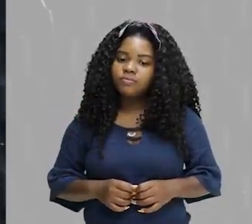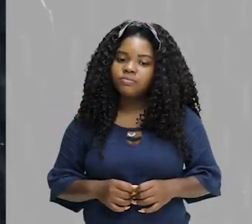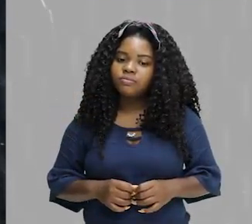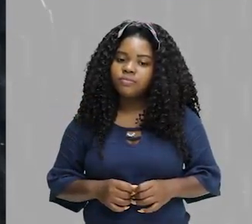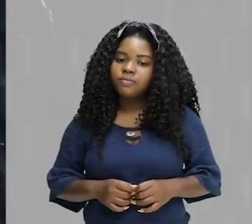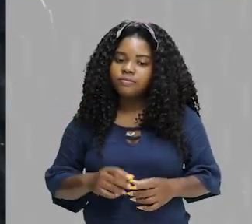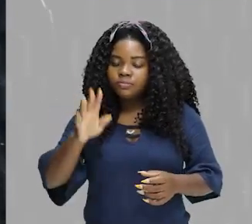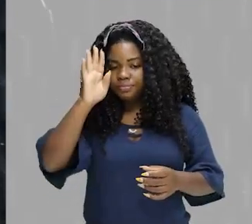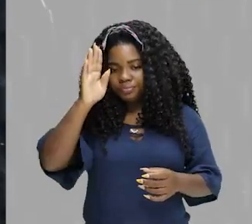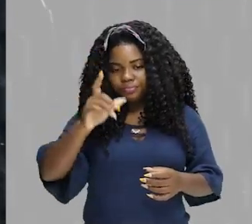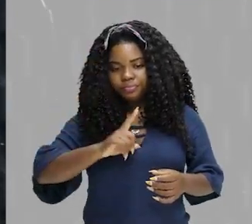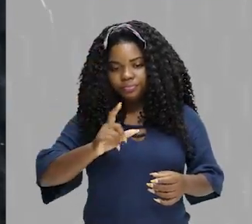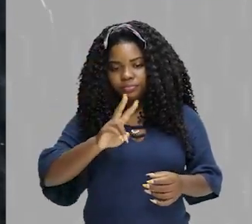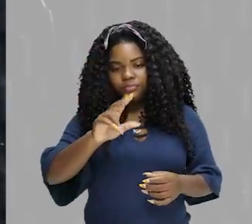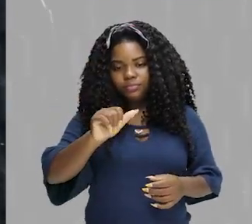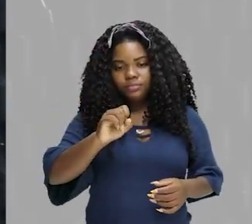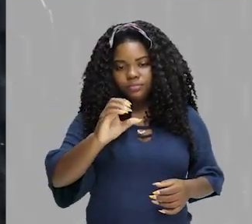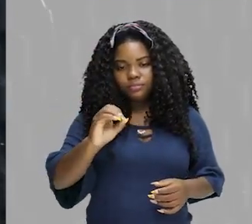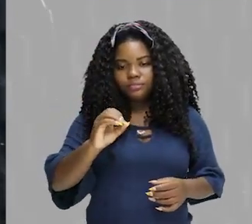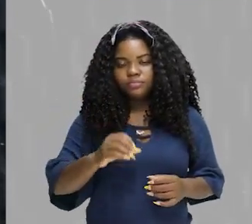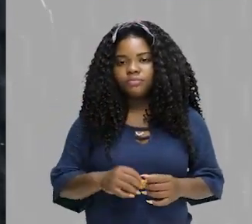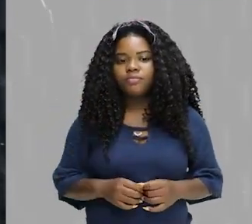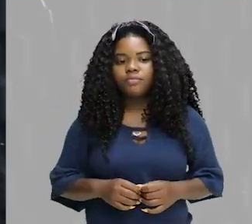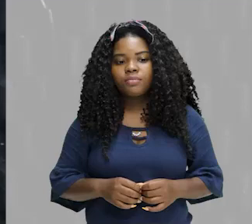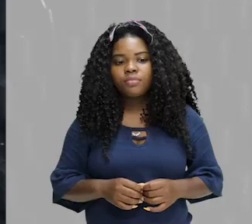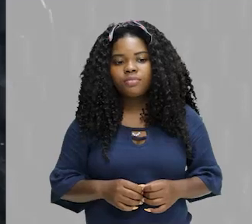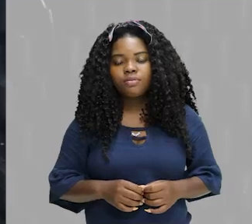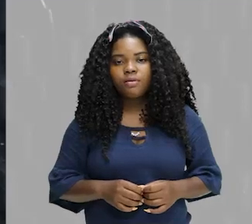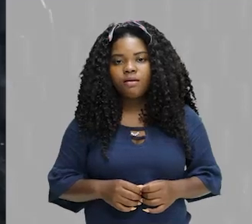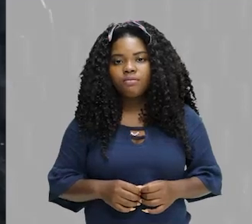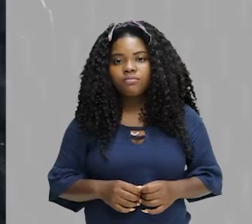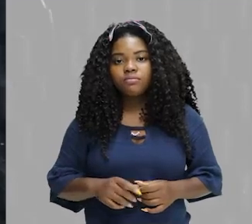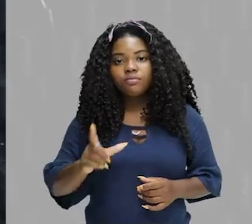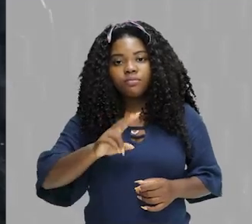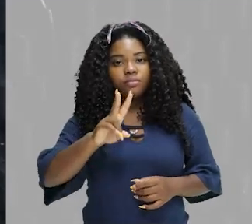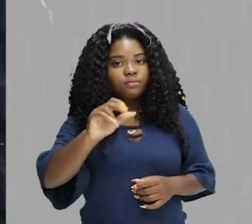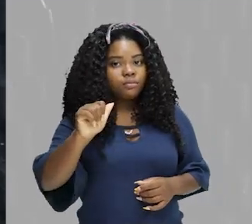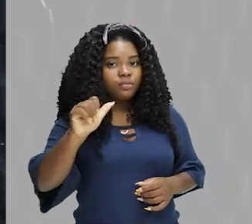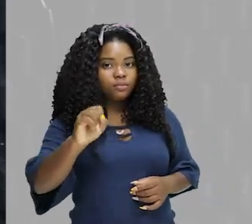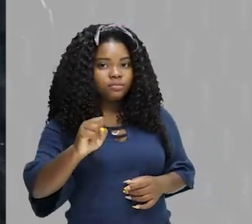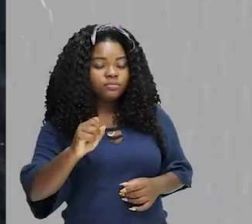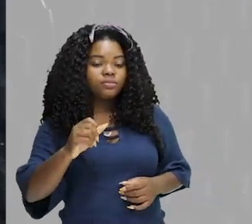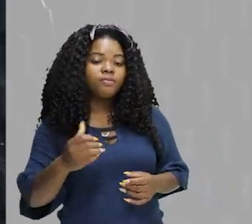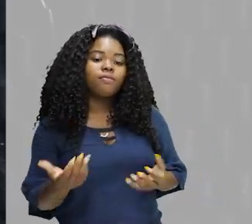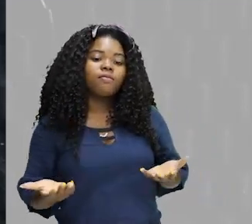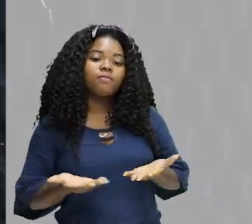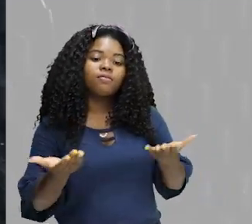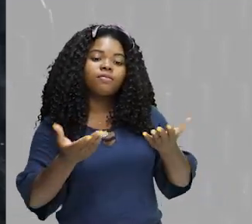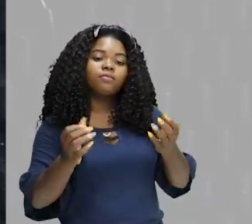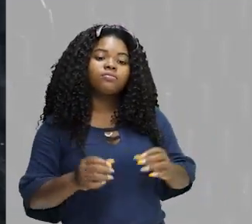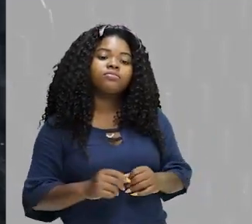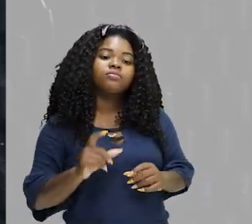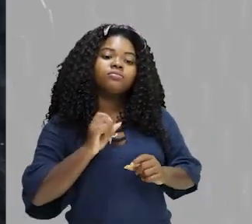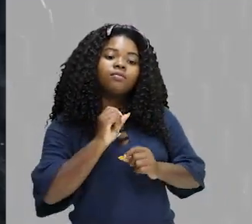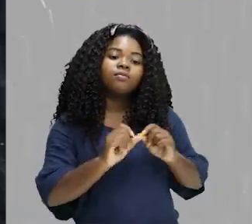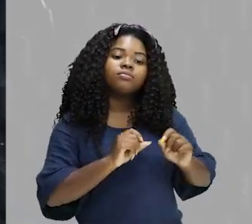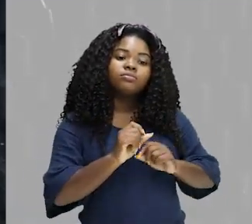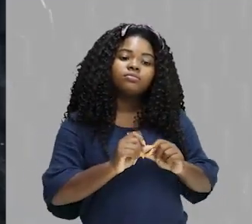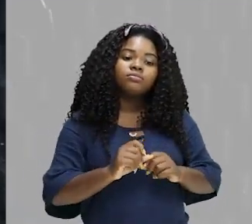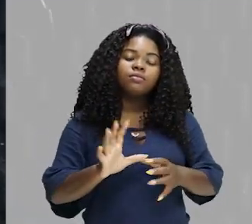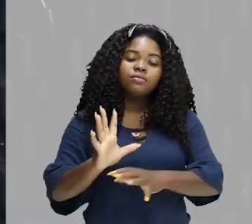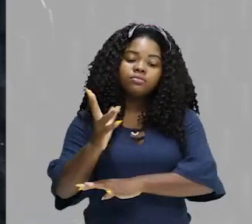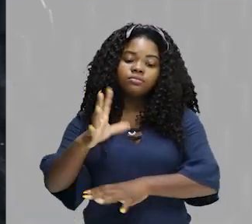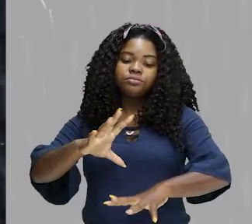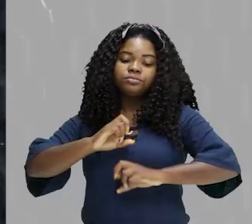principalmente por causa da presença dos vasos condutores. Essa presença dos vasos condutores proporciona que a planta consiga